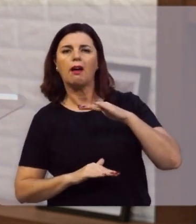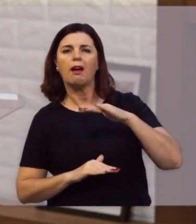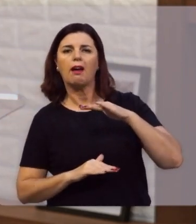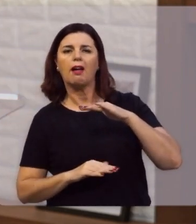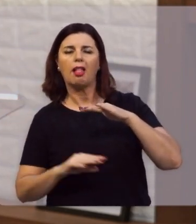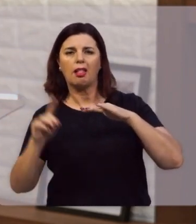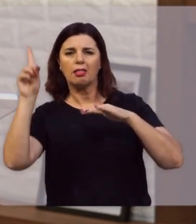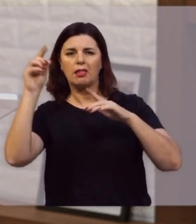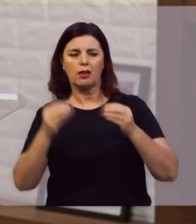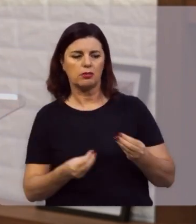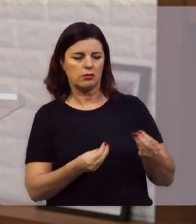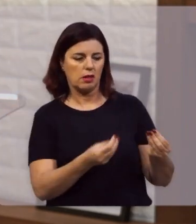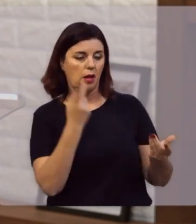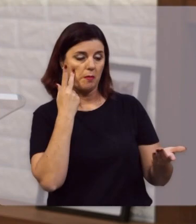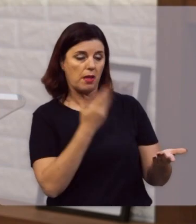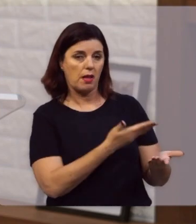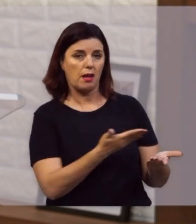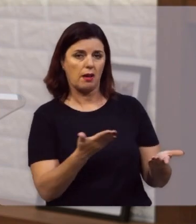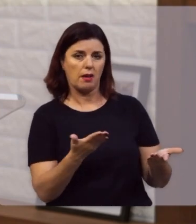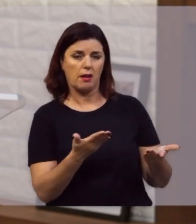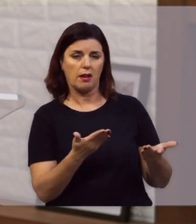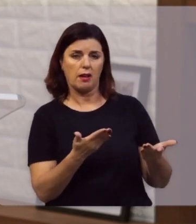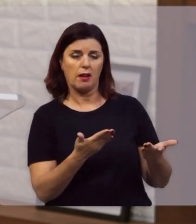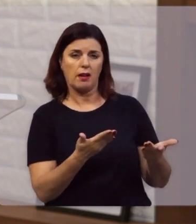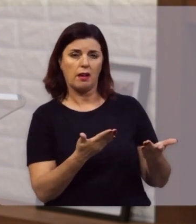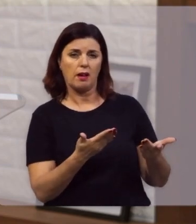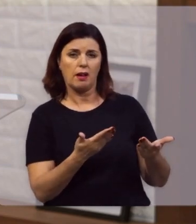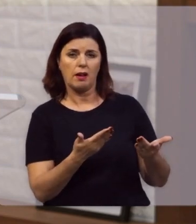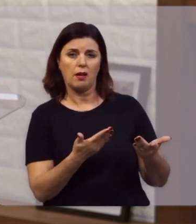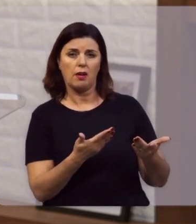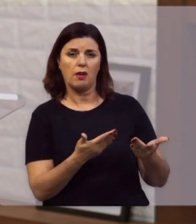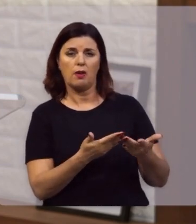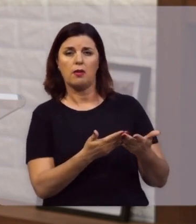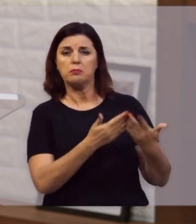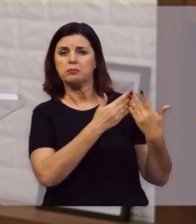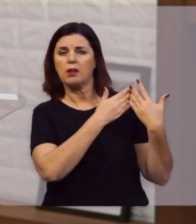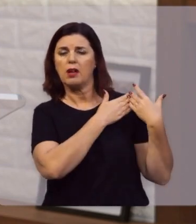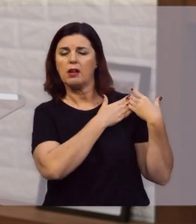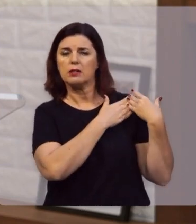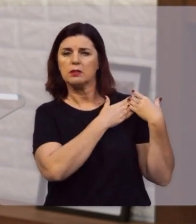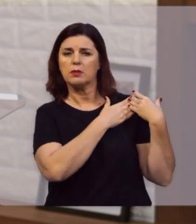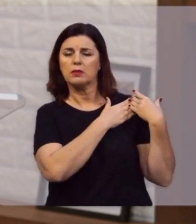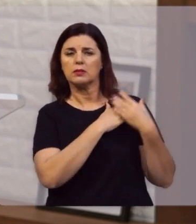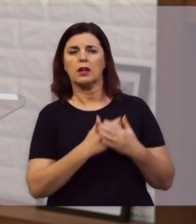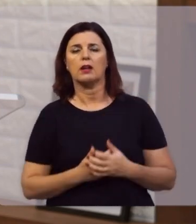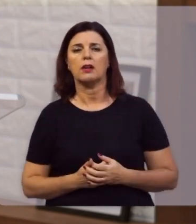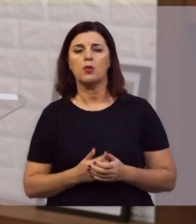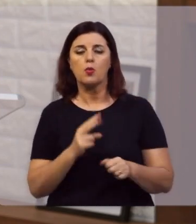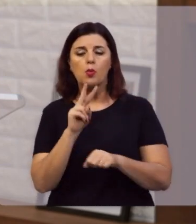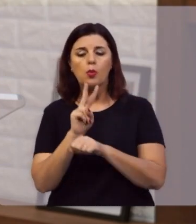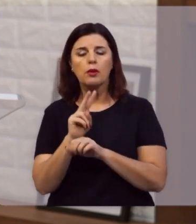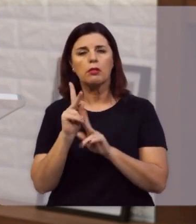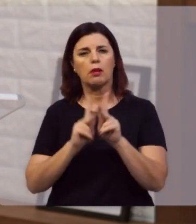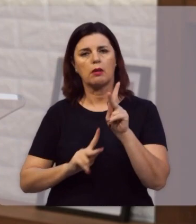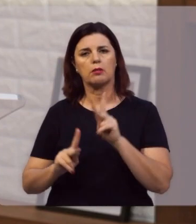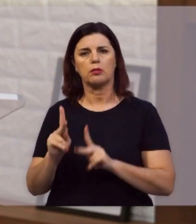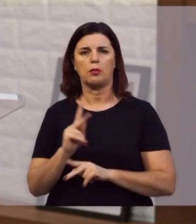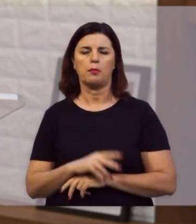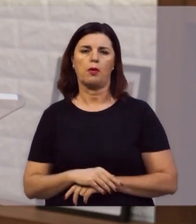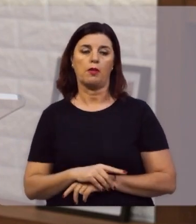Deus colocou a elas Confiam elas tinham cargo Sublime se acrossando Mas